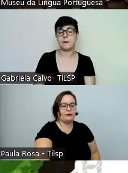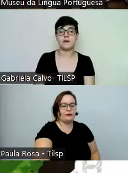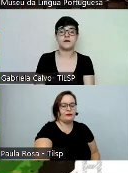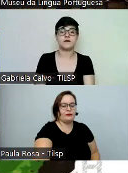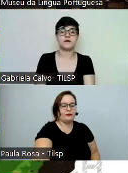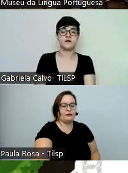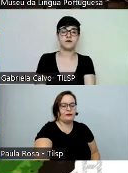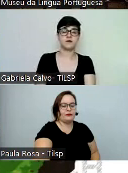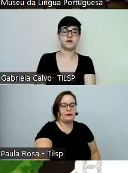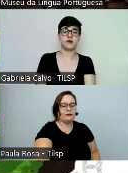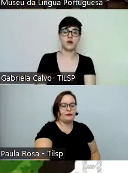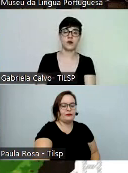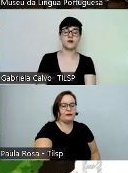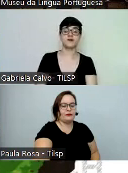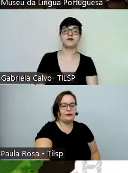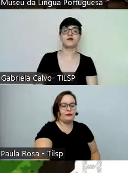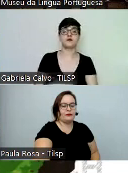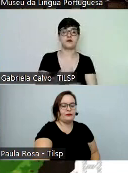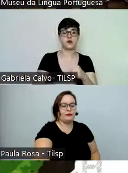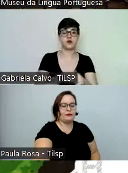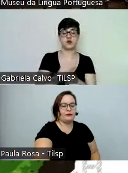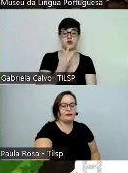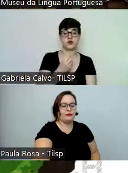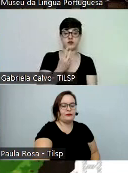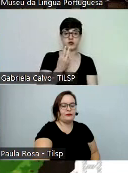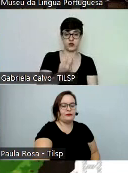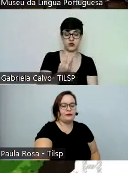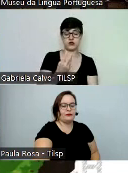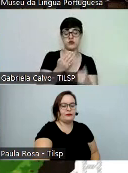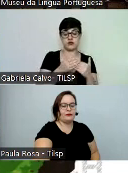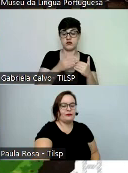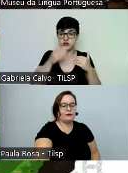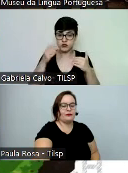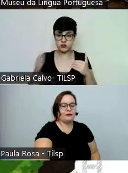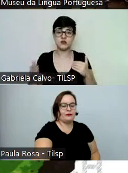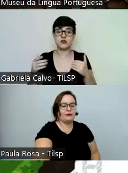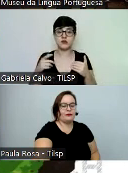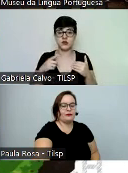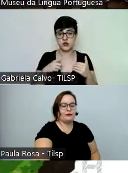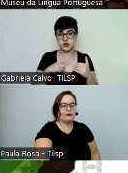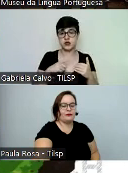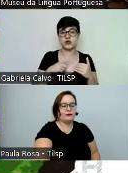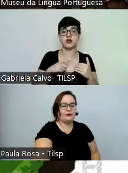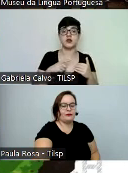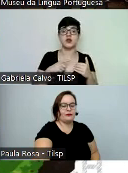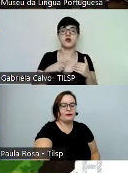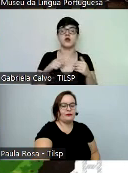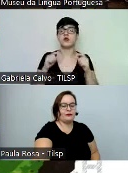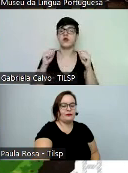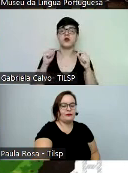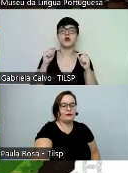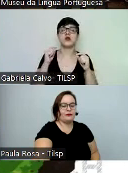no segundo semestre nós vamos ter uma exposição chamada entre hino expressões da identidade canadense